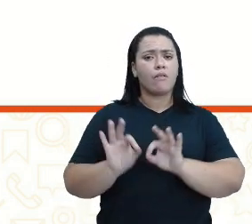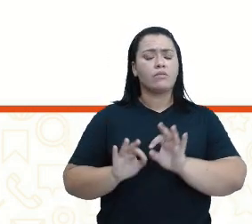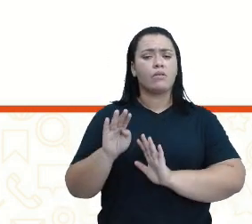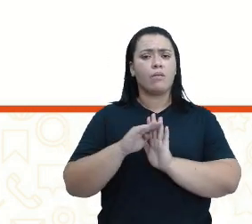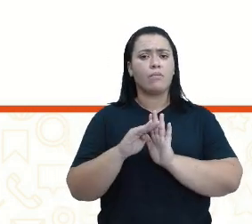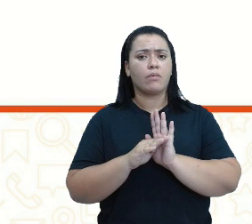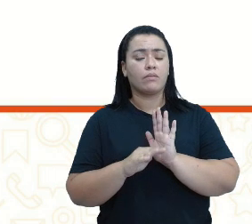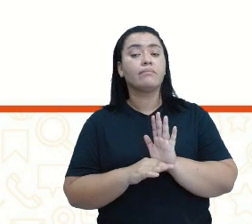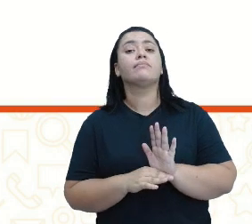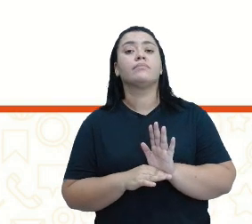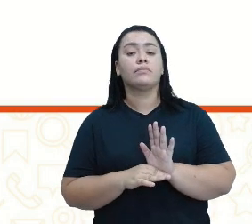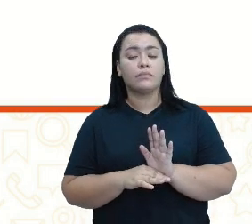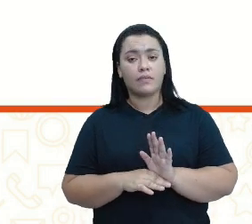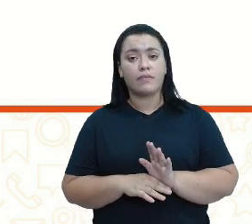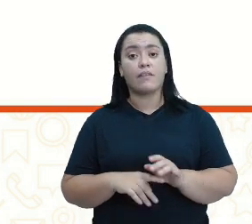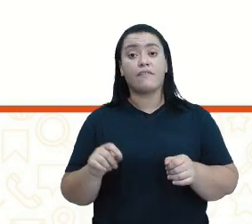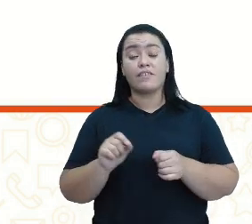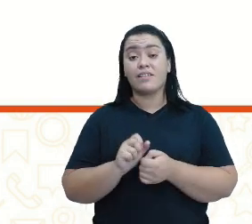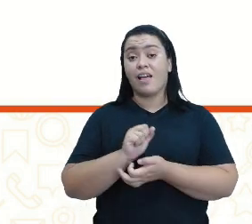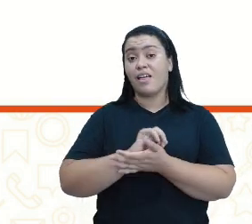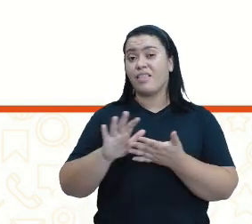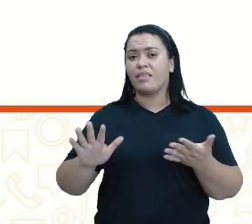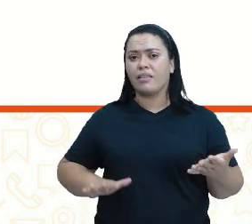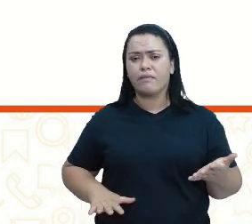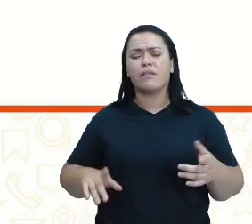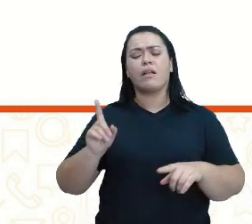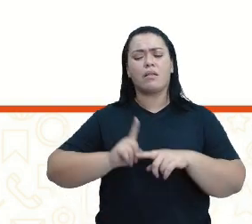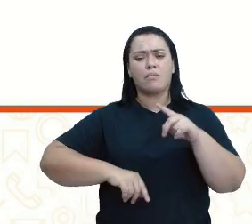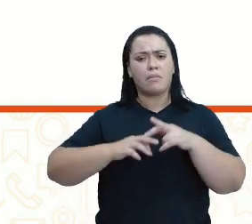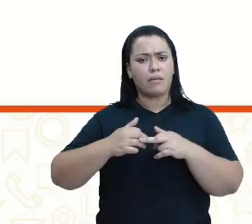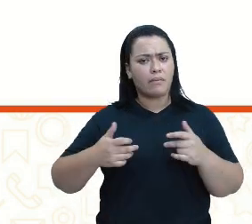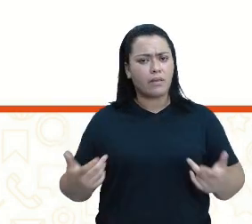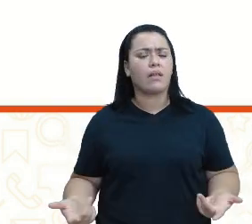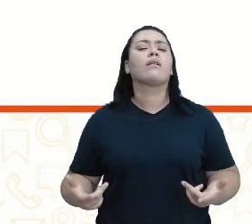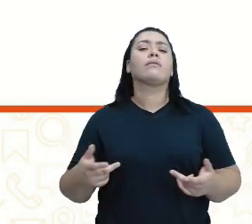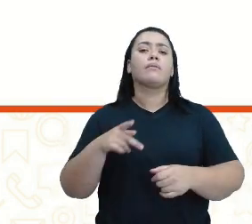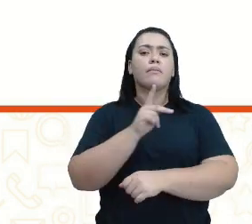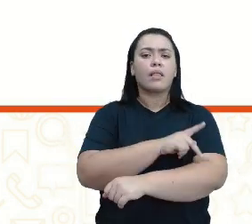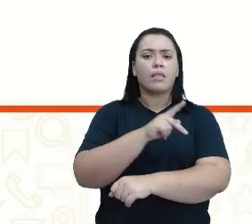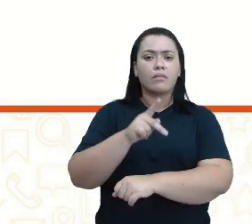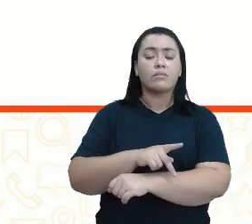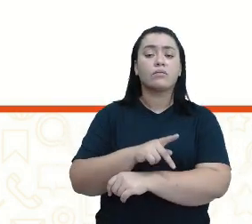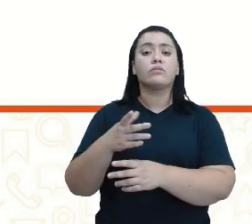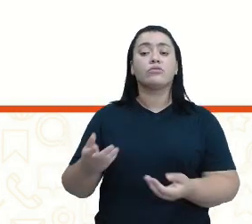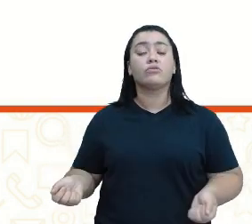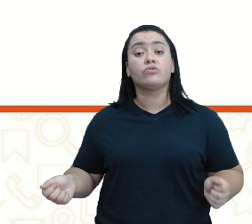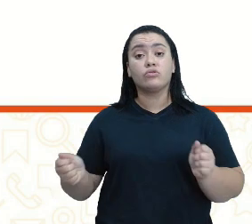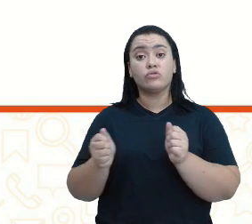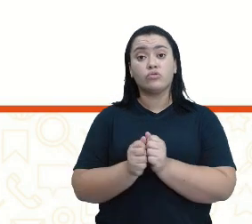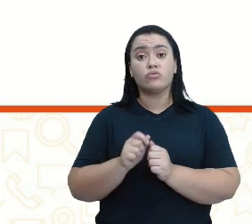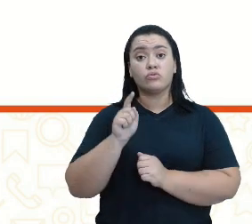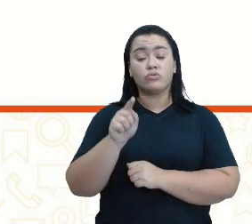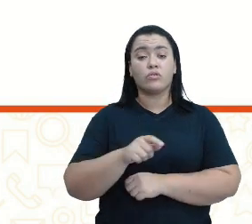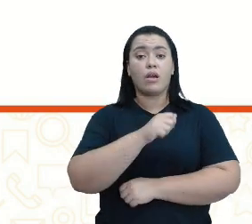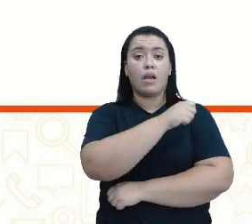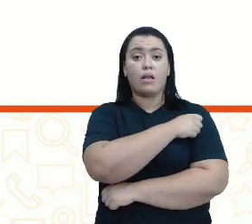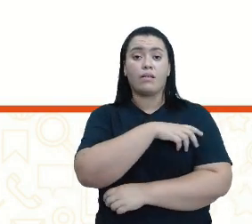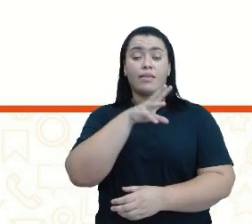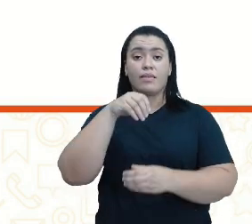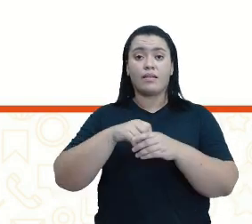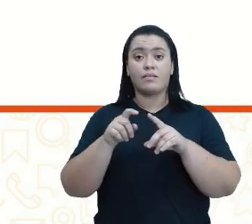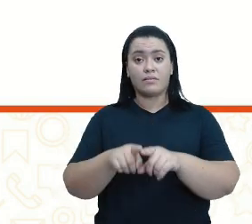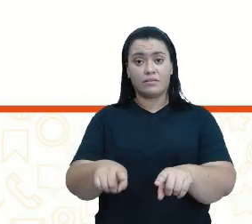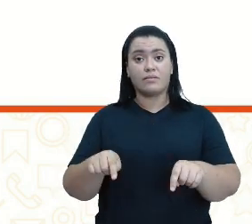vai produzir atividades e materiais, recursos pedagógicos para ser trabalhado com esse estudante na sua